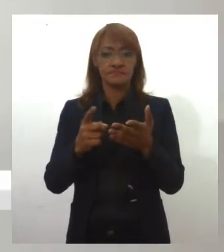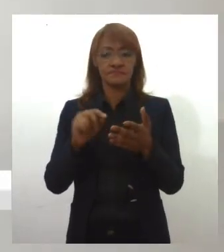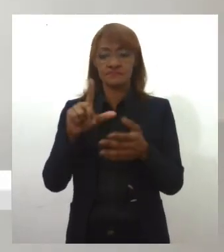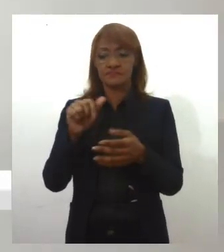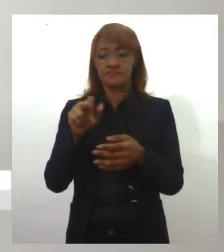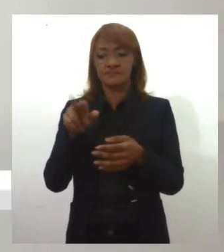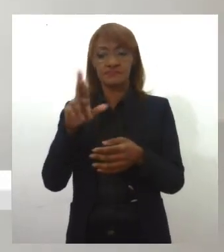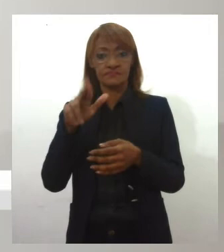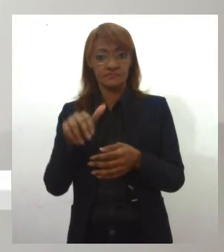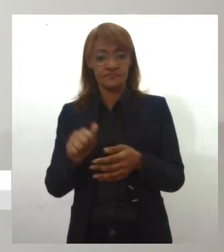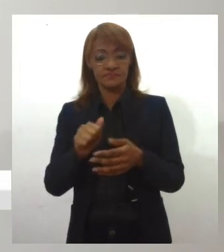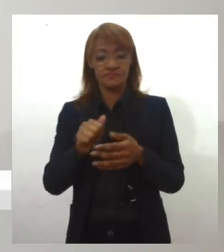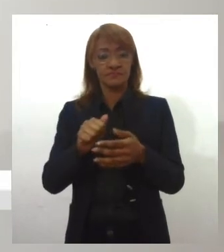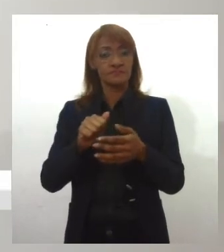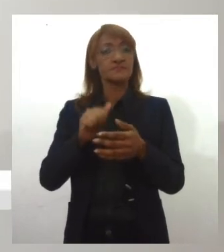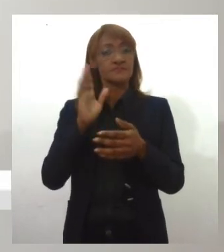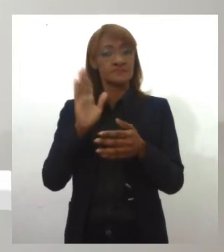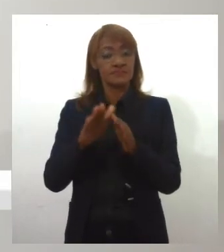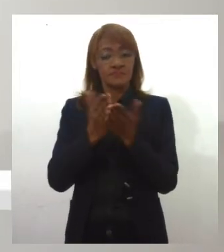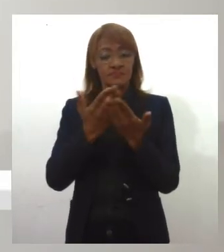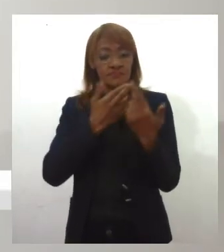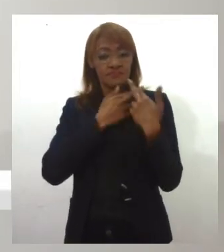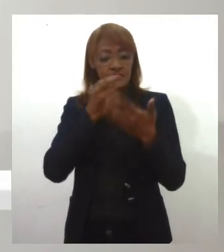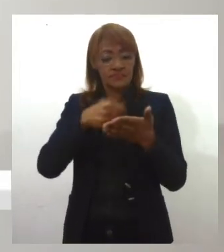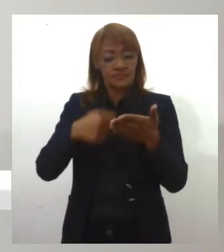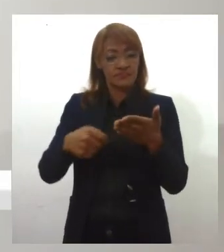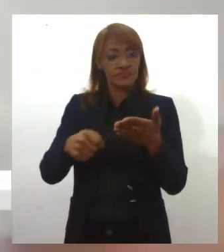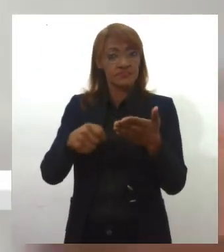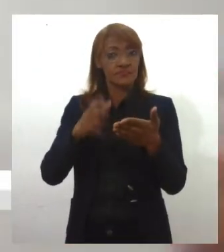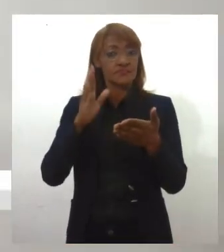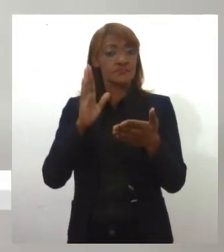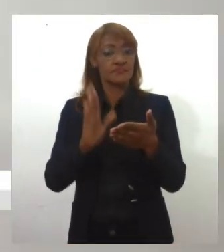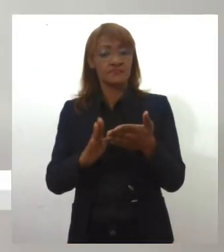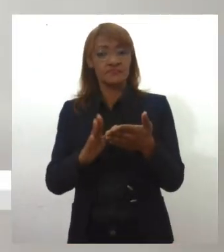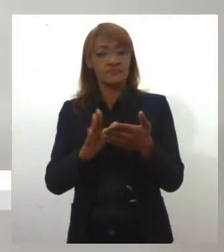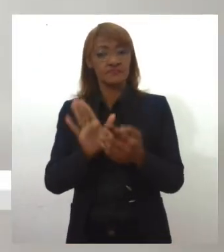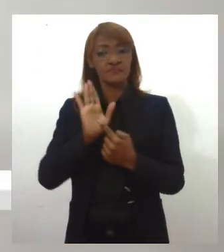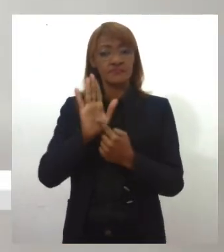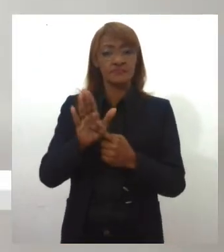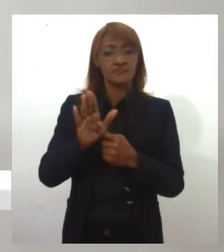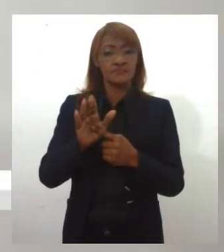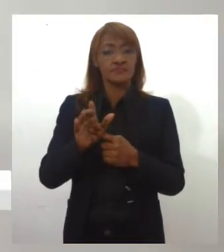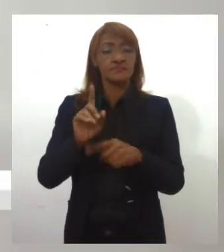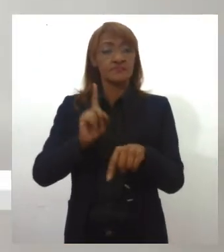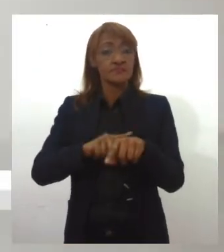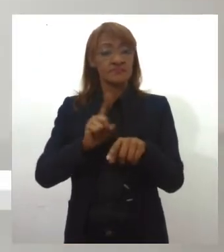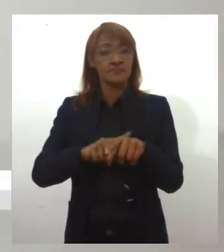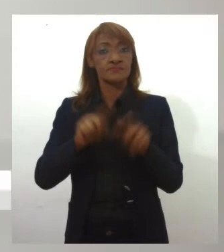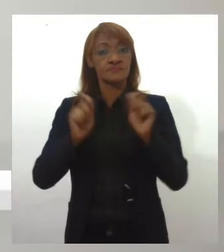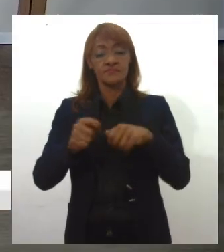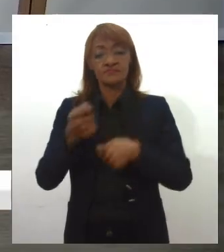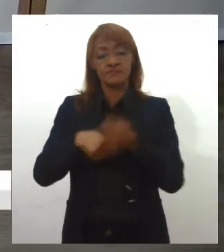escolhe, diz muito quanto você vai aí economizar de tempo na tua jornada, né? Sim.